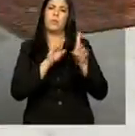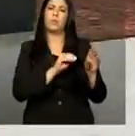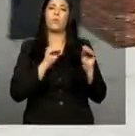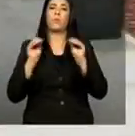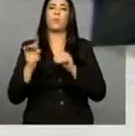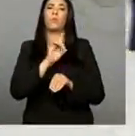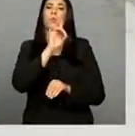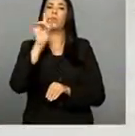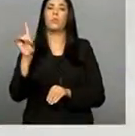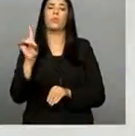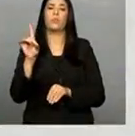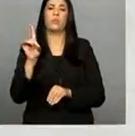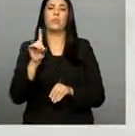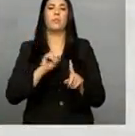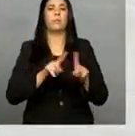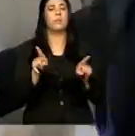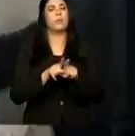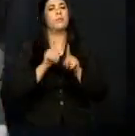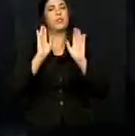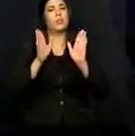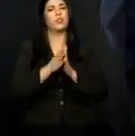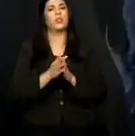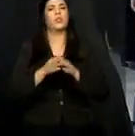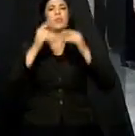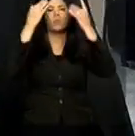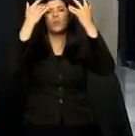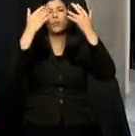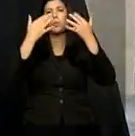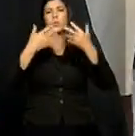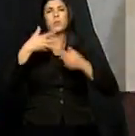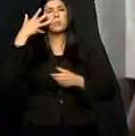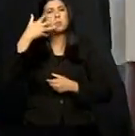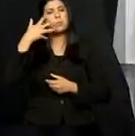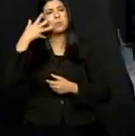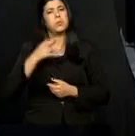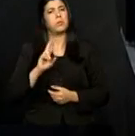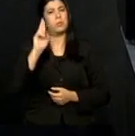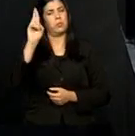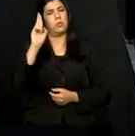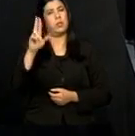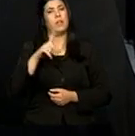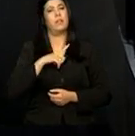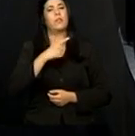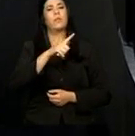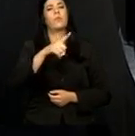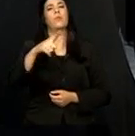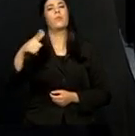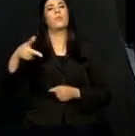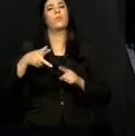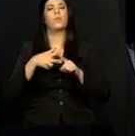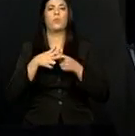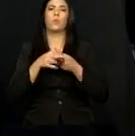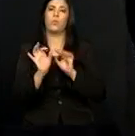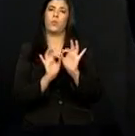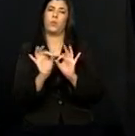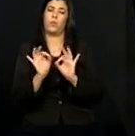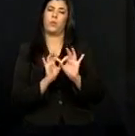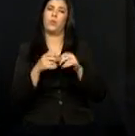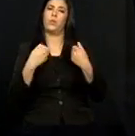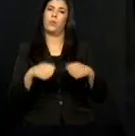que, assim como foi dito nos discursos das autoridades, existem outros ajustes que talvez sejam